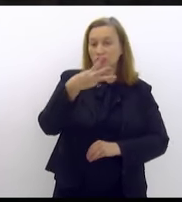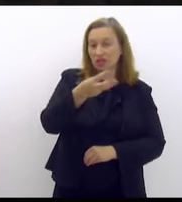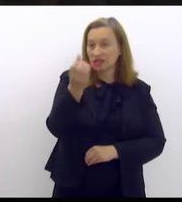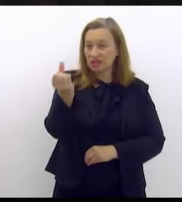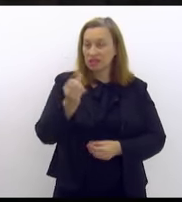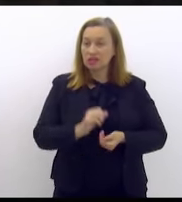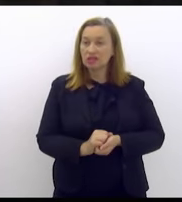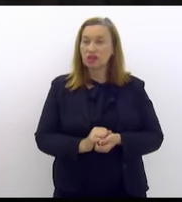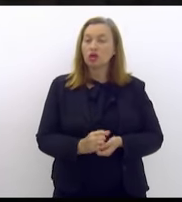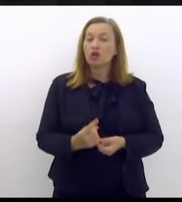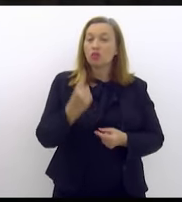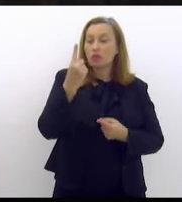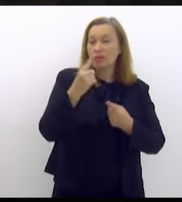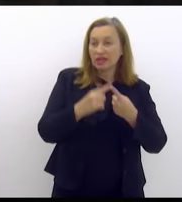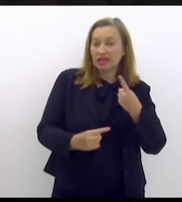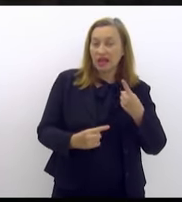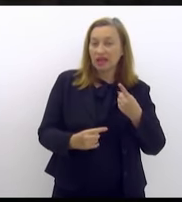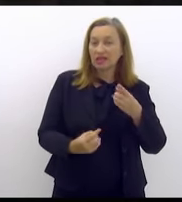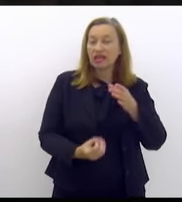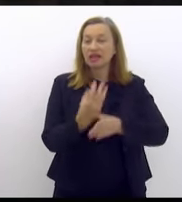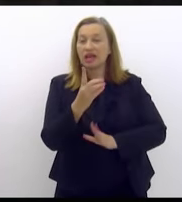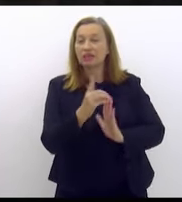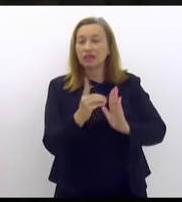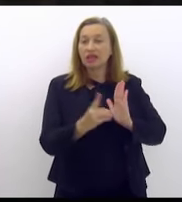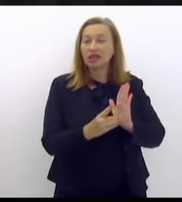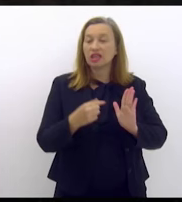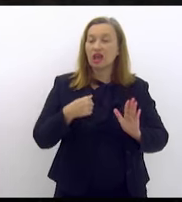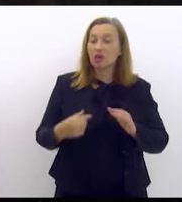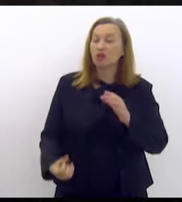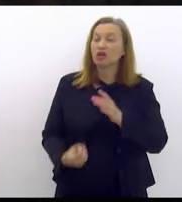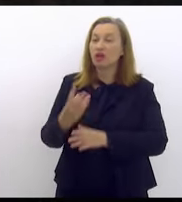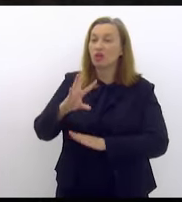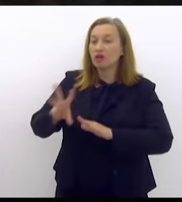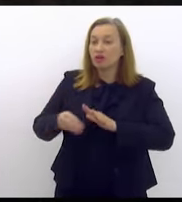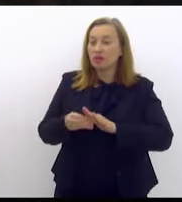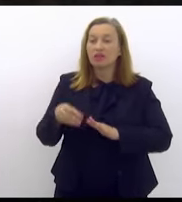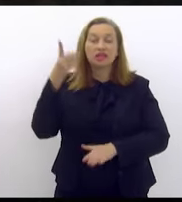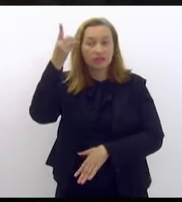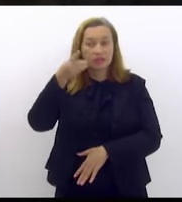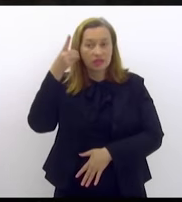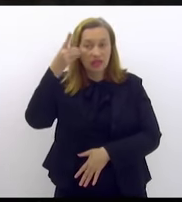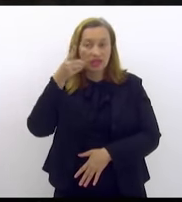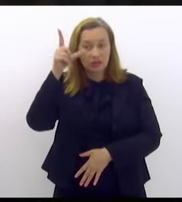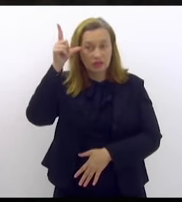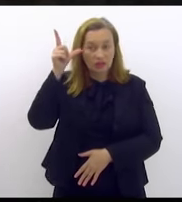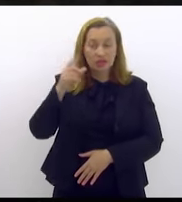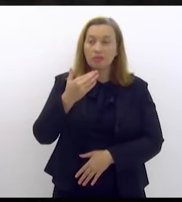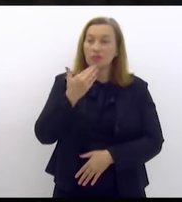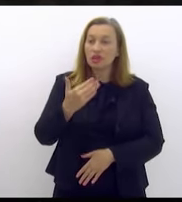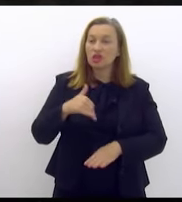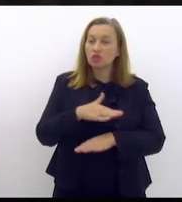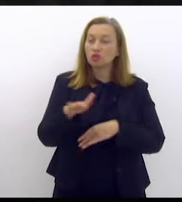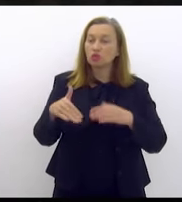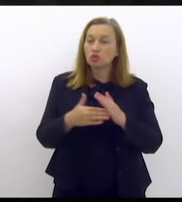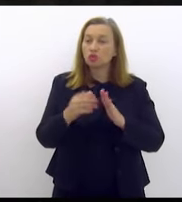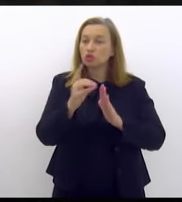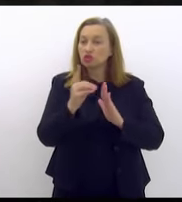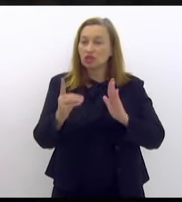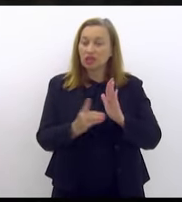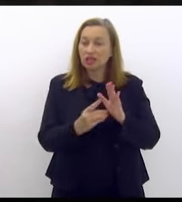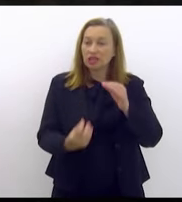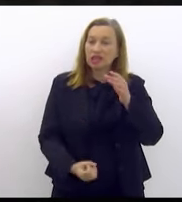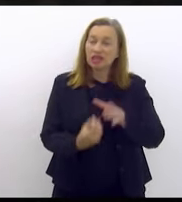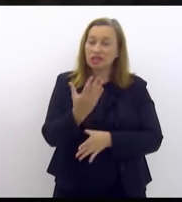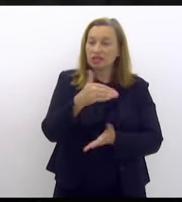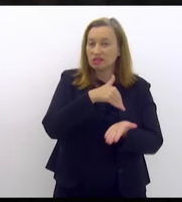por decreto. Eu fiz uma emenda, deputada Lucinha, revogando todos os decretos de criação